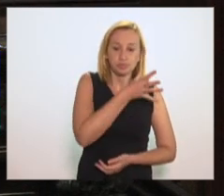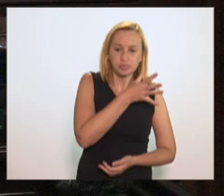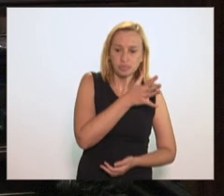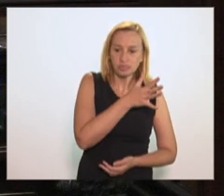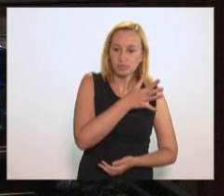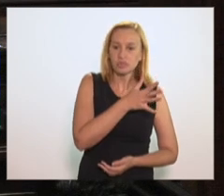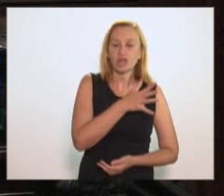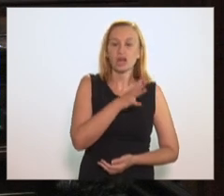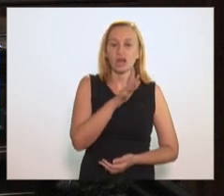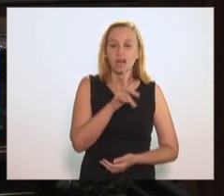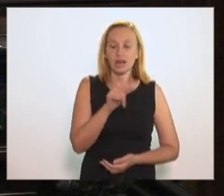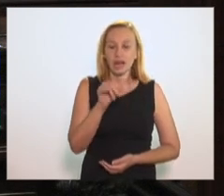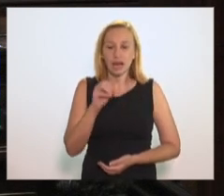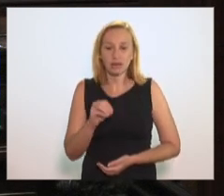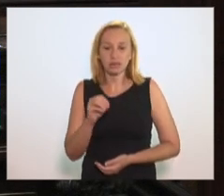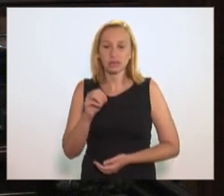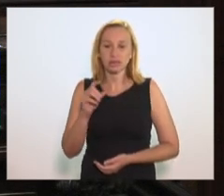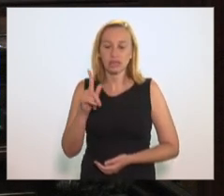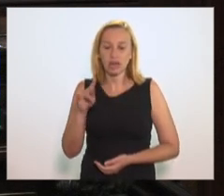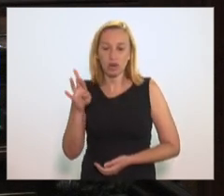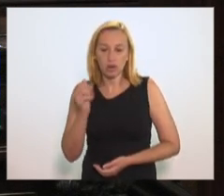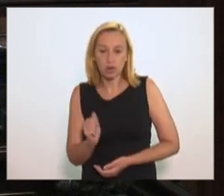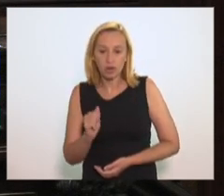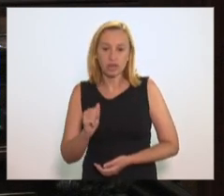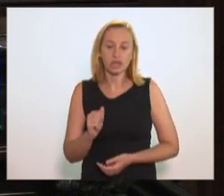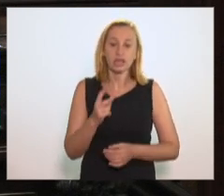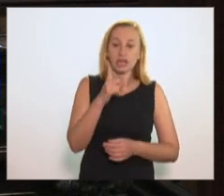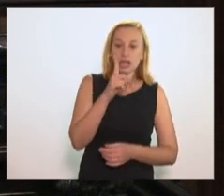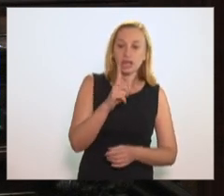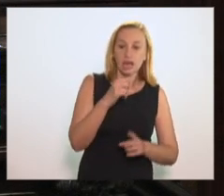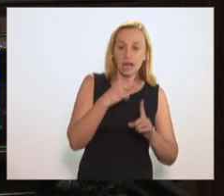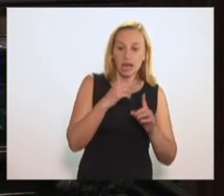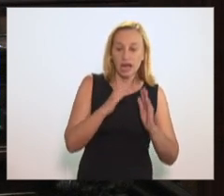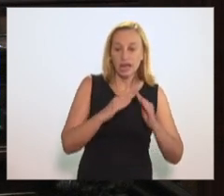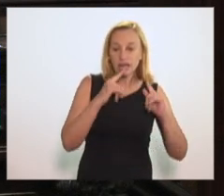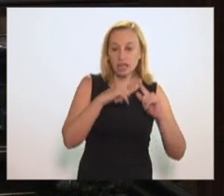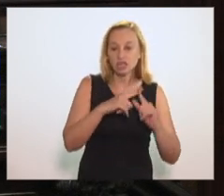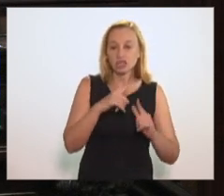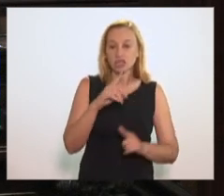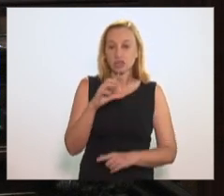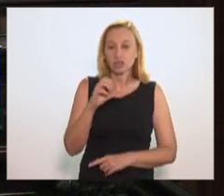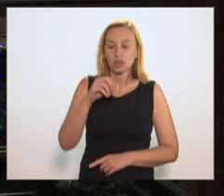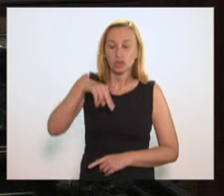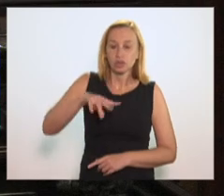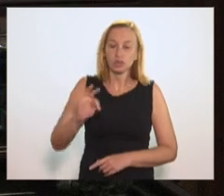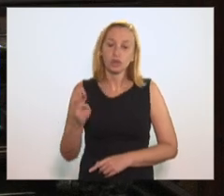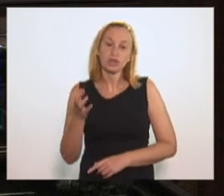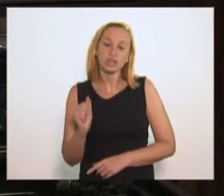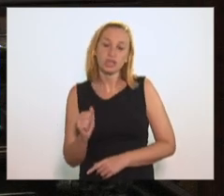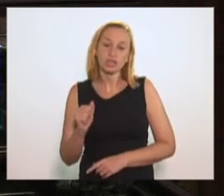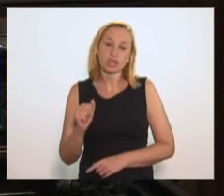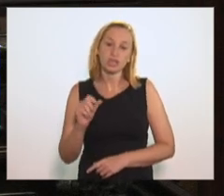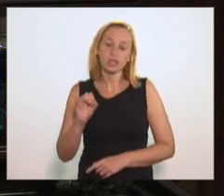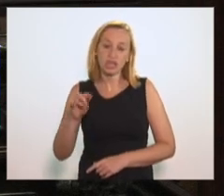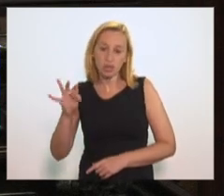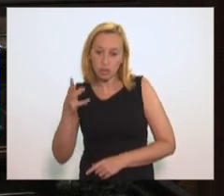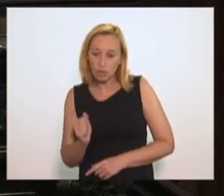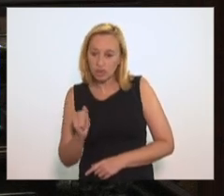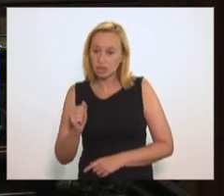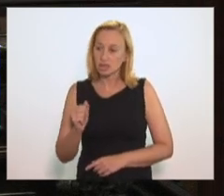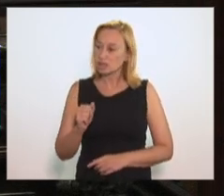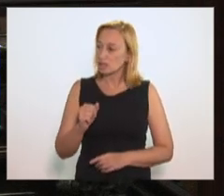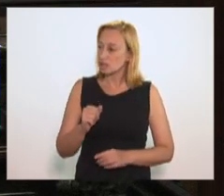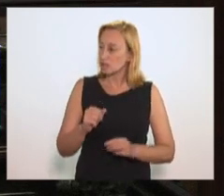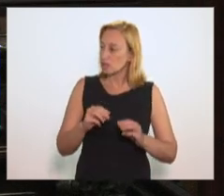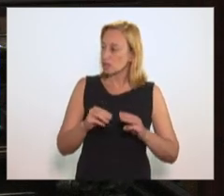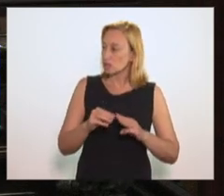a Vila Moré a Igreja Dolteira de Nossa Senhora da Glória ao Museu da República e vários outros pontos